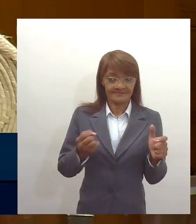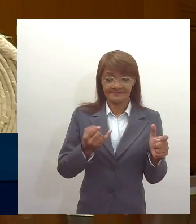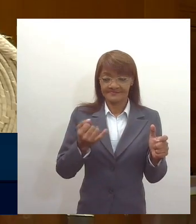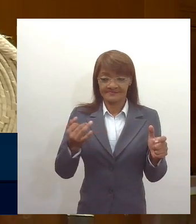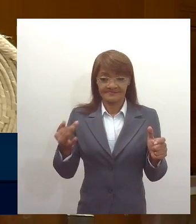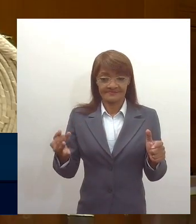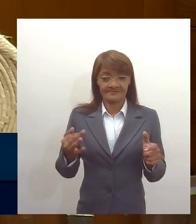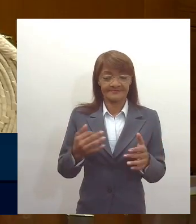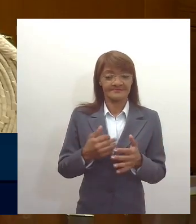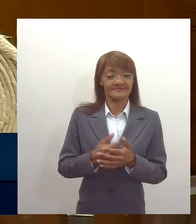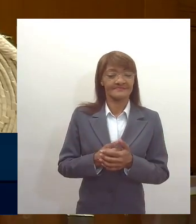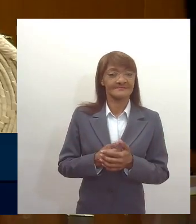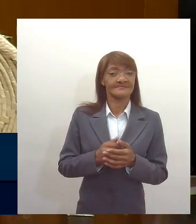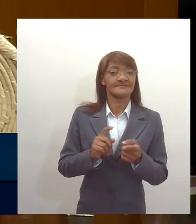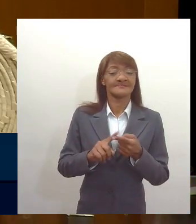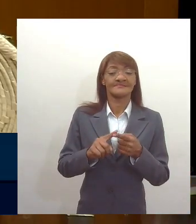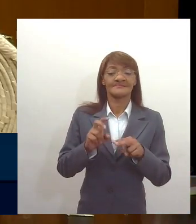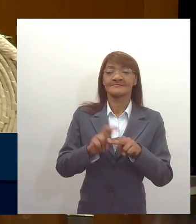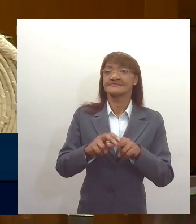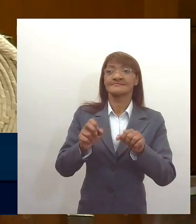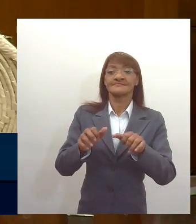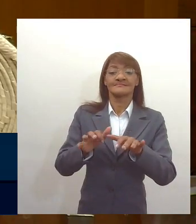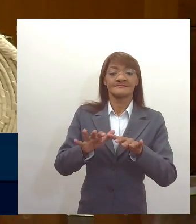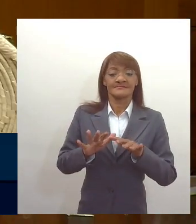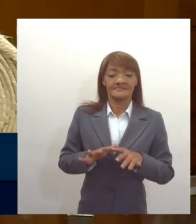que também, espero que também